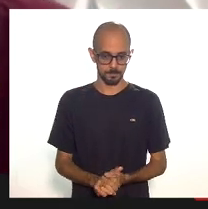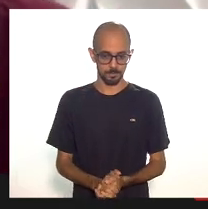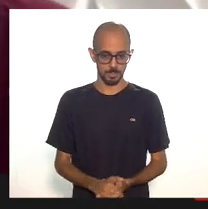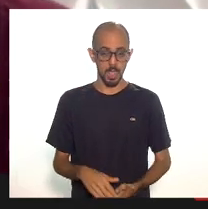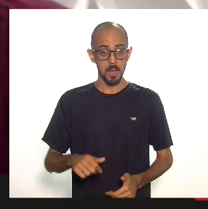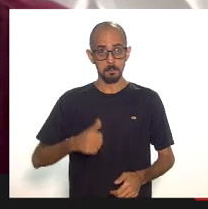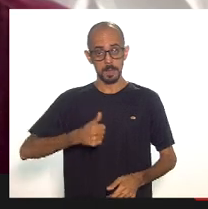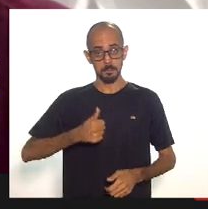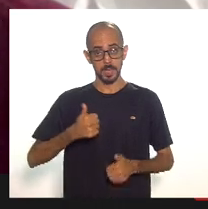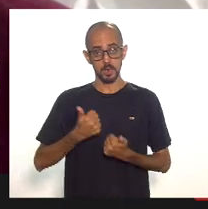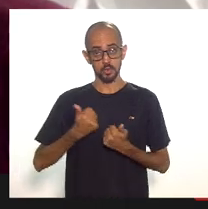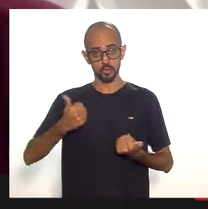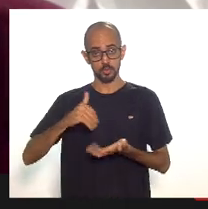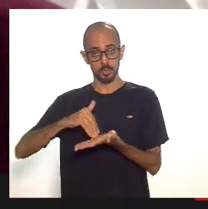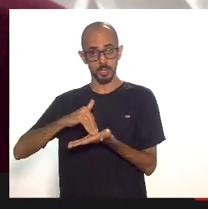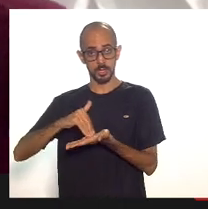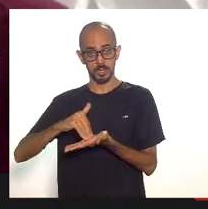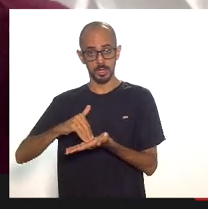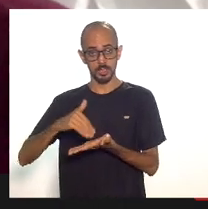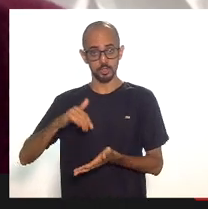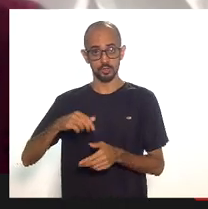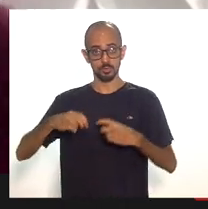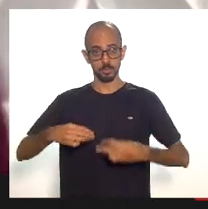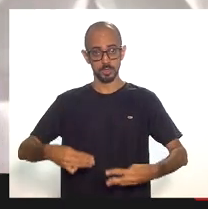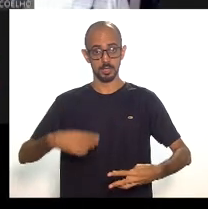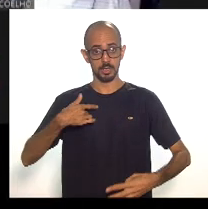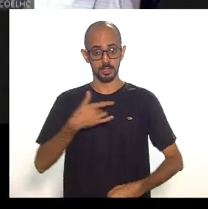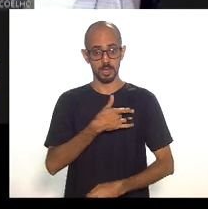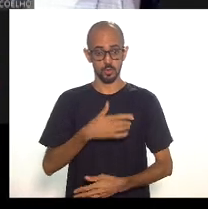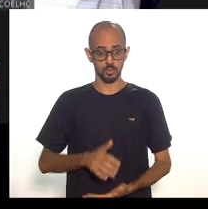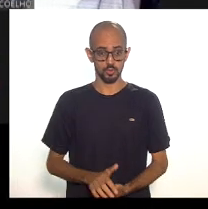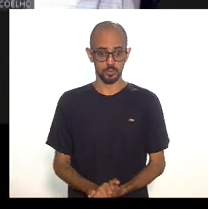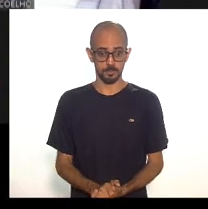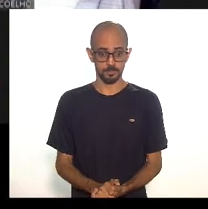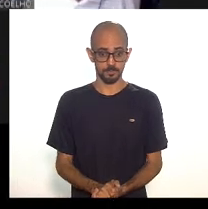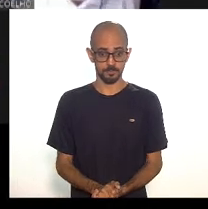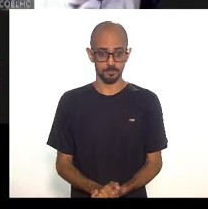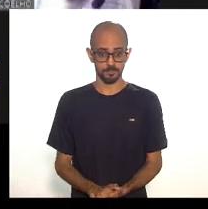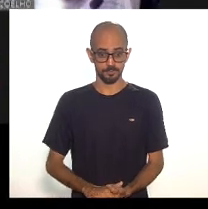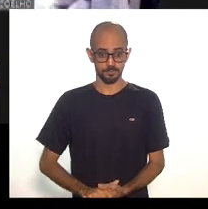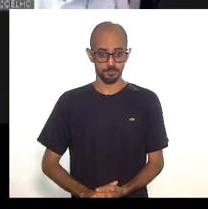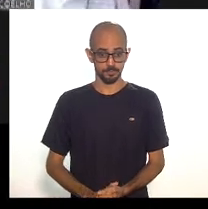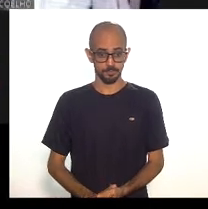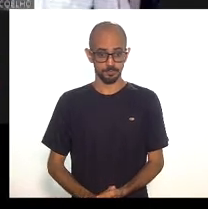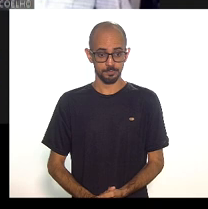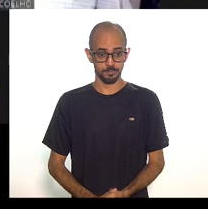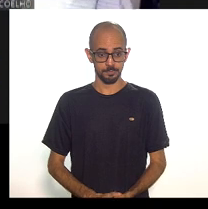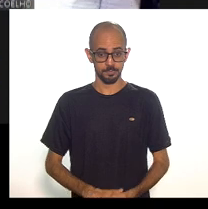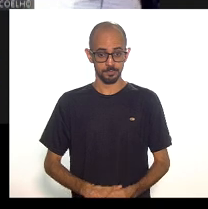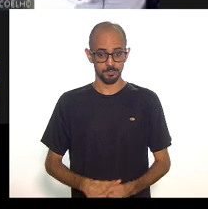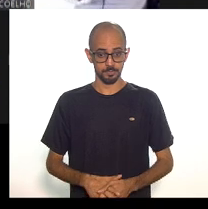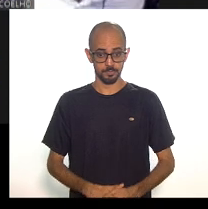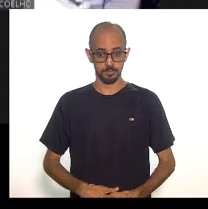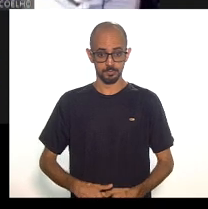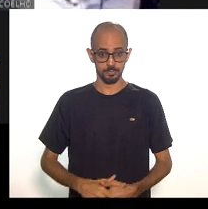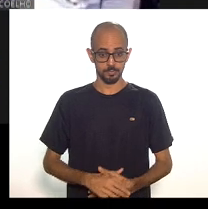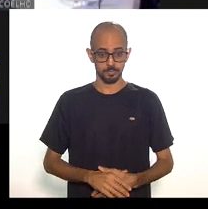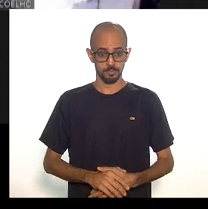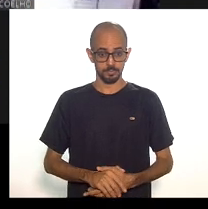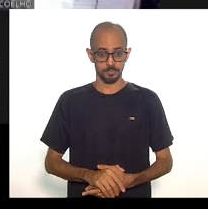Primeiro, superintendente do Ministério da Saúde, por gentileza. Marta, gostaria de me inscrever, por favor, tá? Se possível.